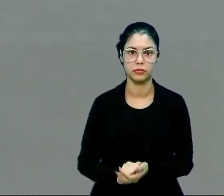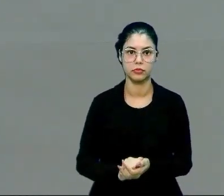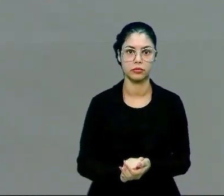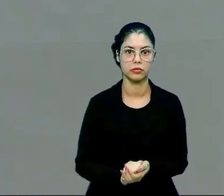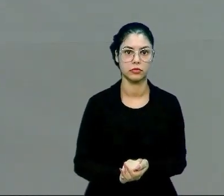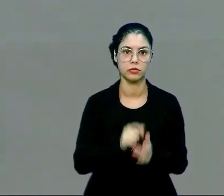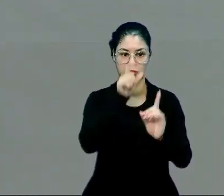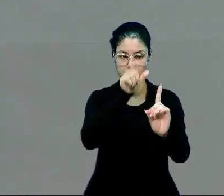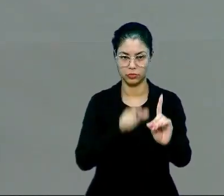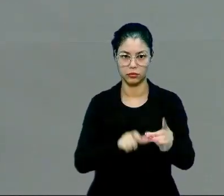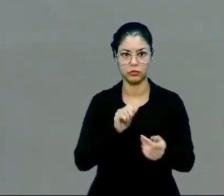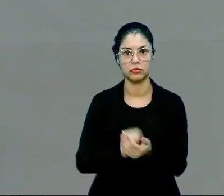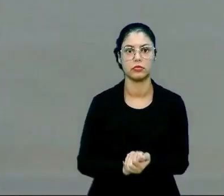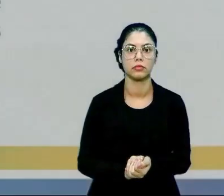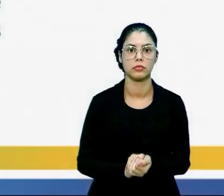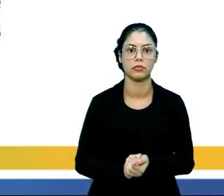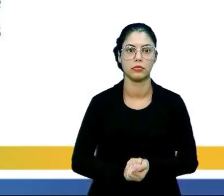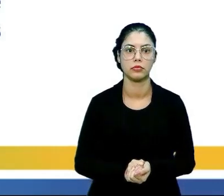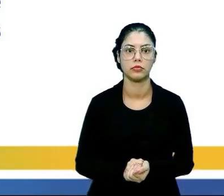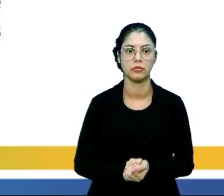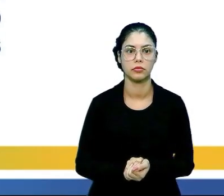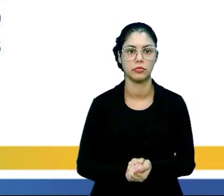livro, essa referência, essa alusão.